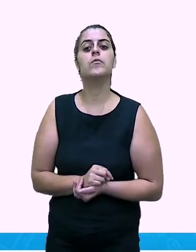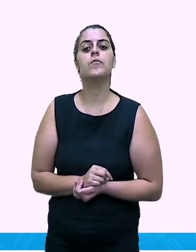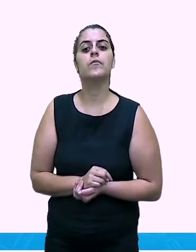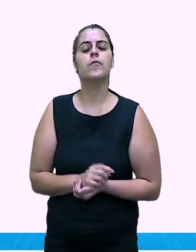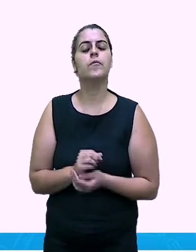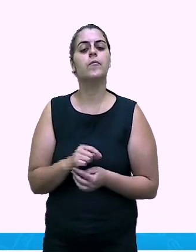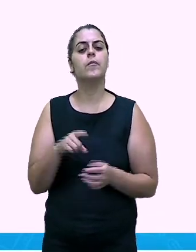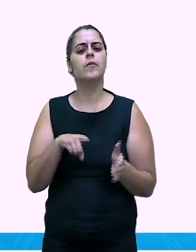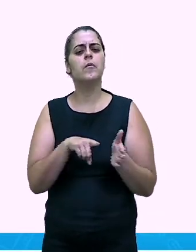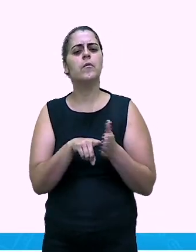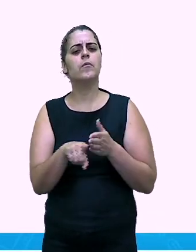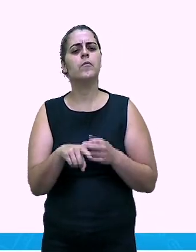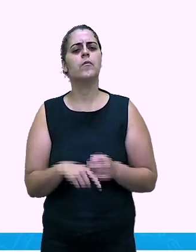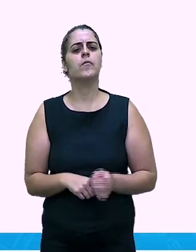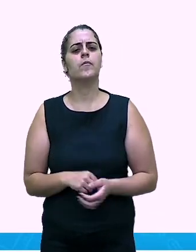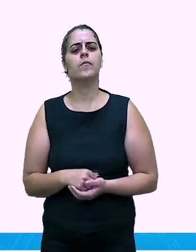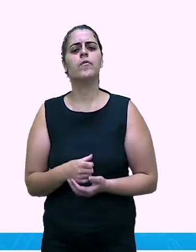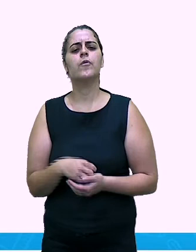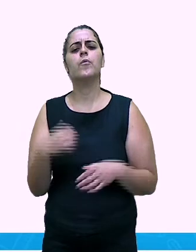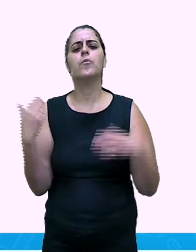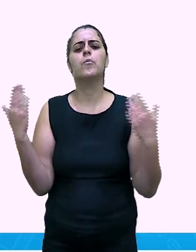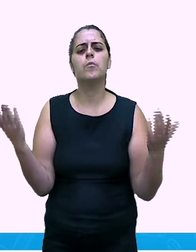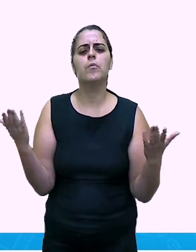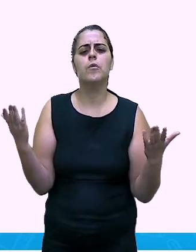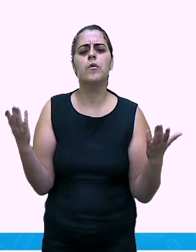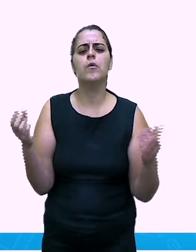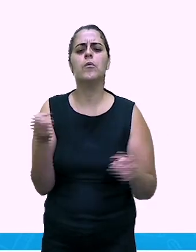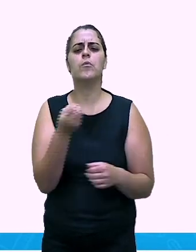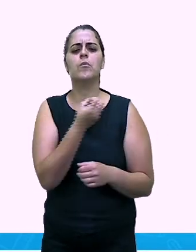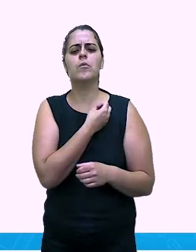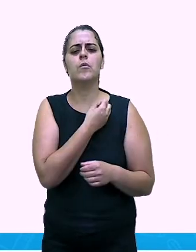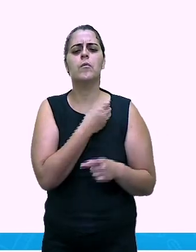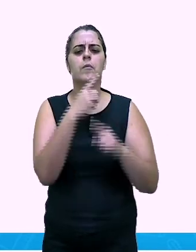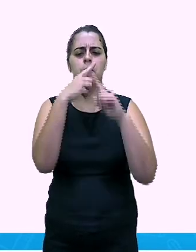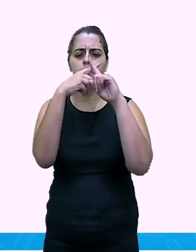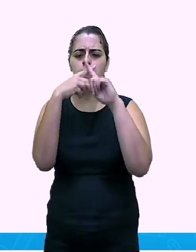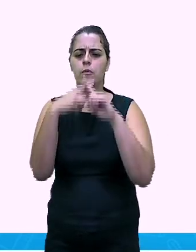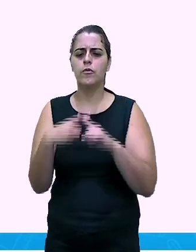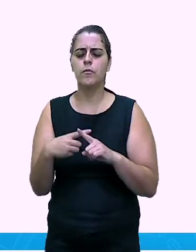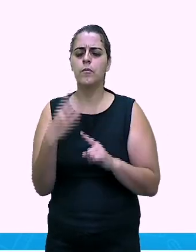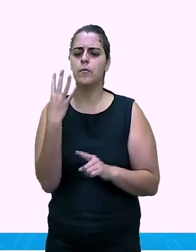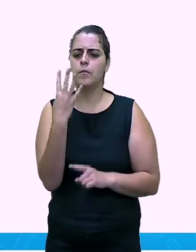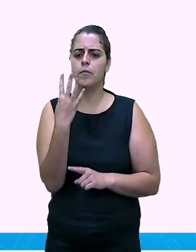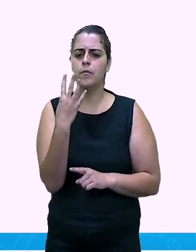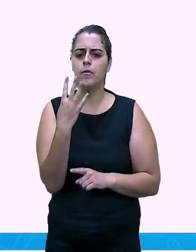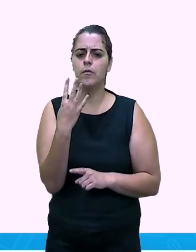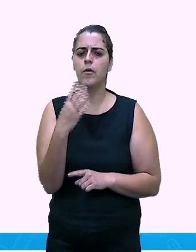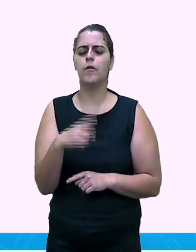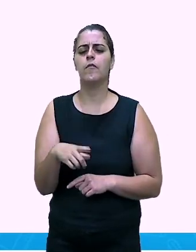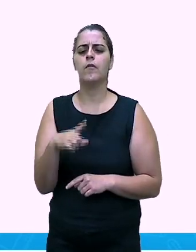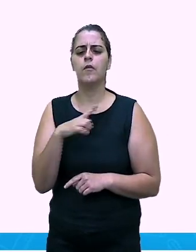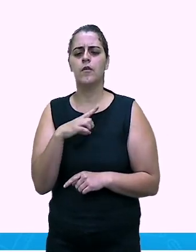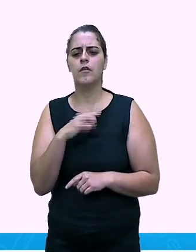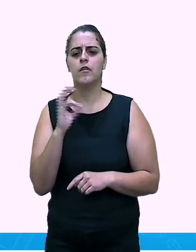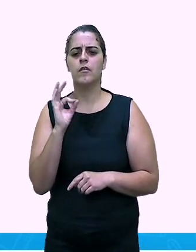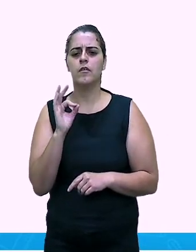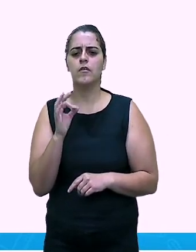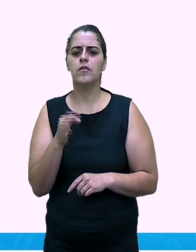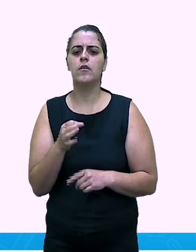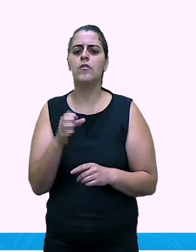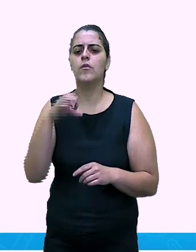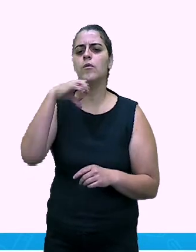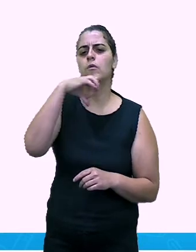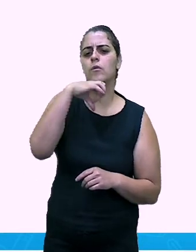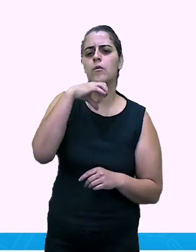fazer a seguinte pergunta. Qual número que, ao multiplicar por 4, eu vou ter exatamente